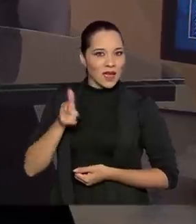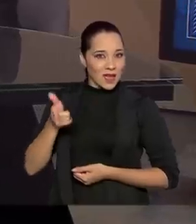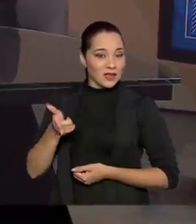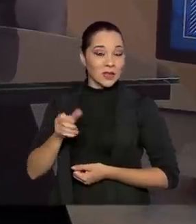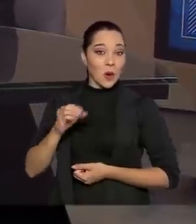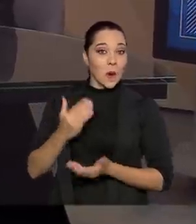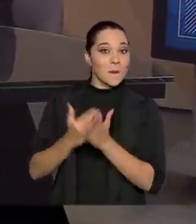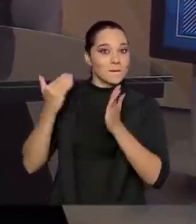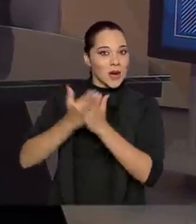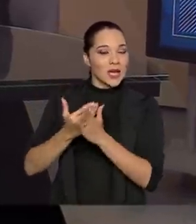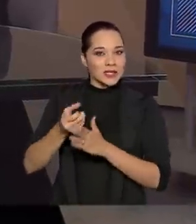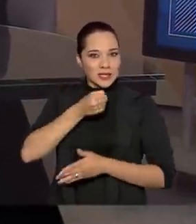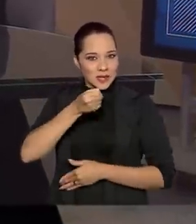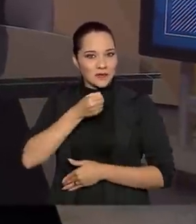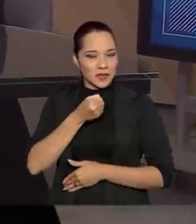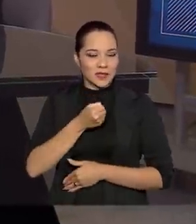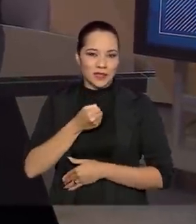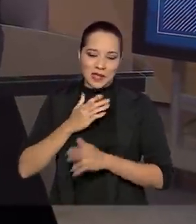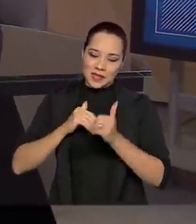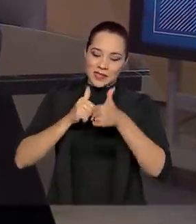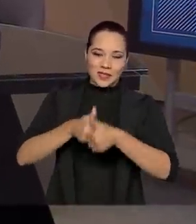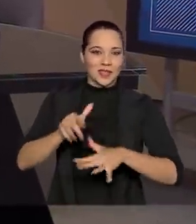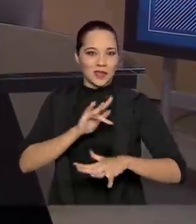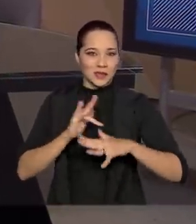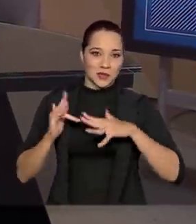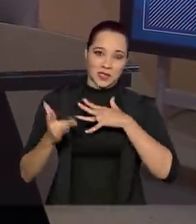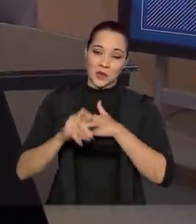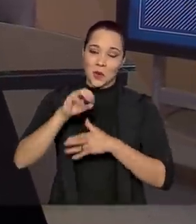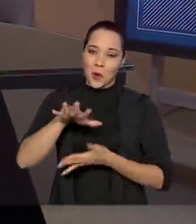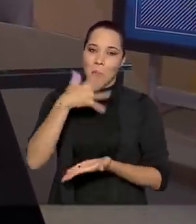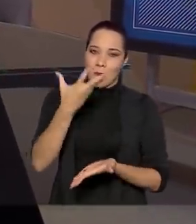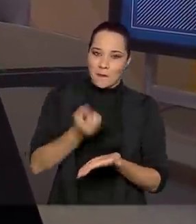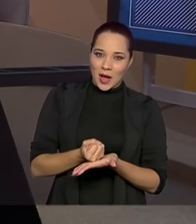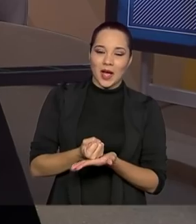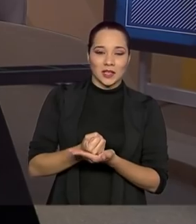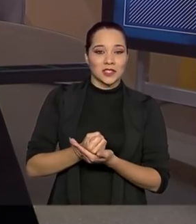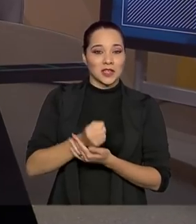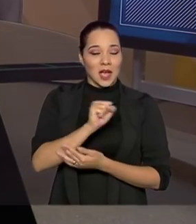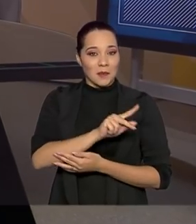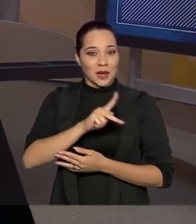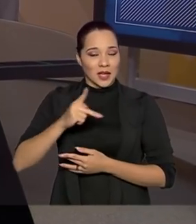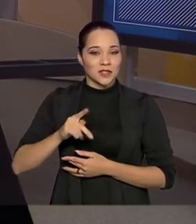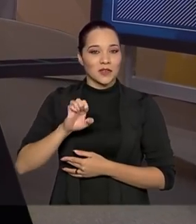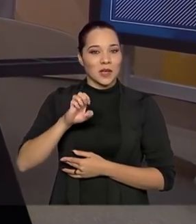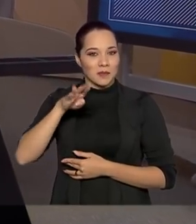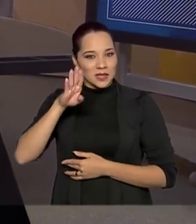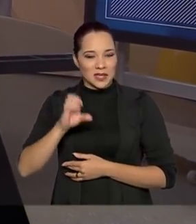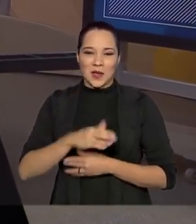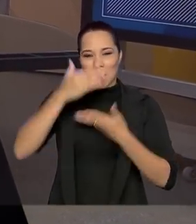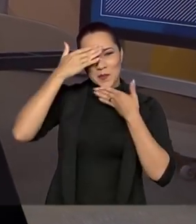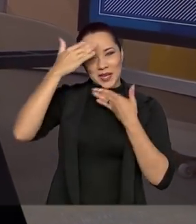ou outras entrevistas, siga nossas redes sociais ou baixe o EBC Play. Obrigado pela